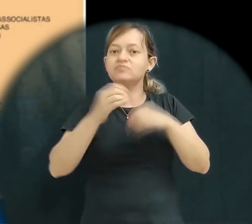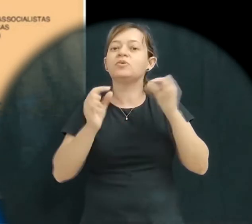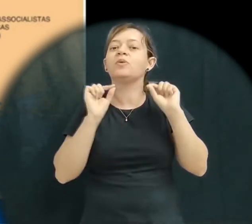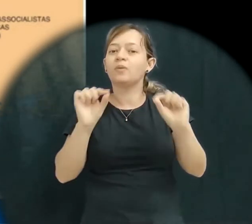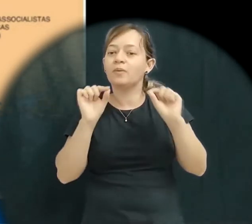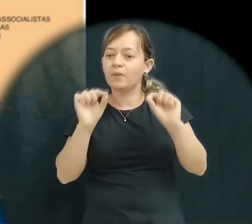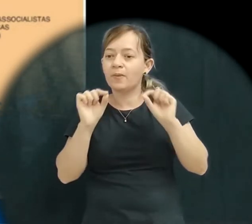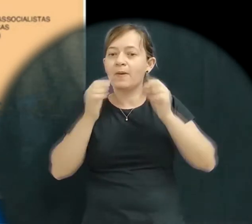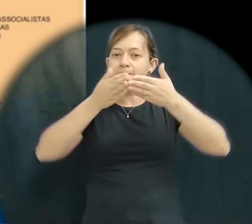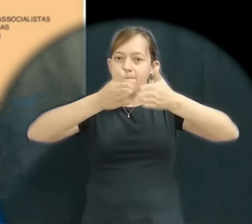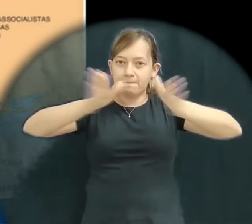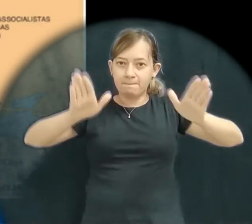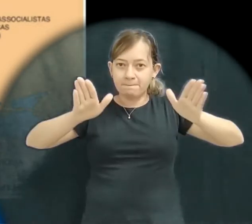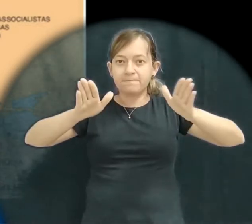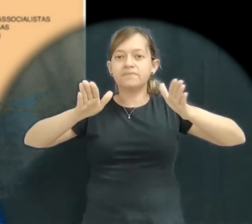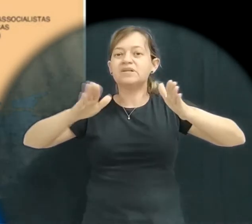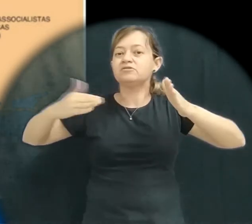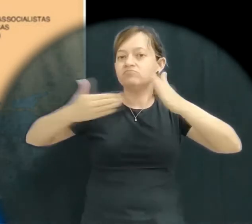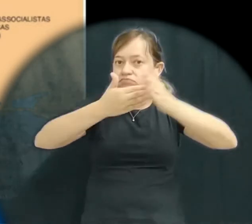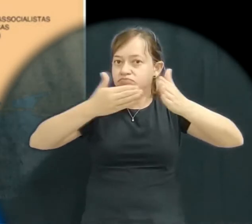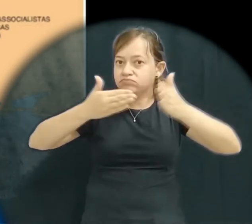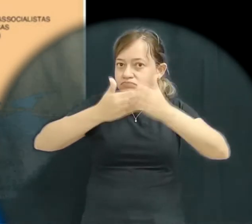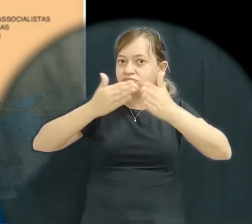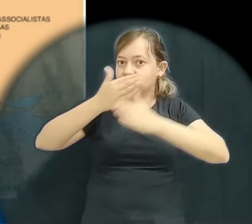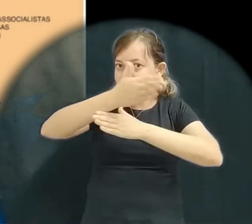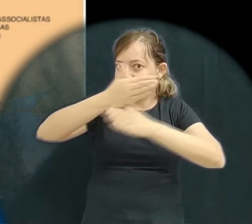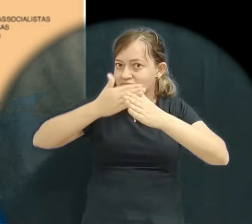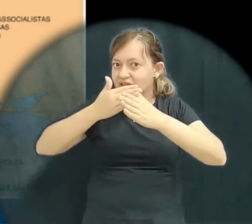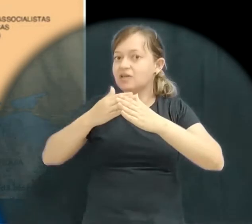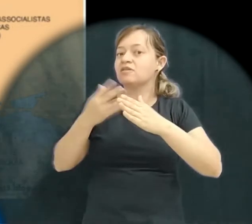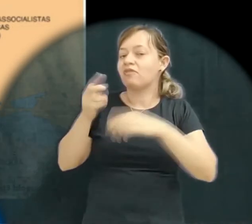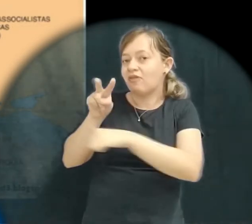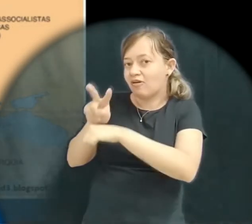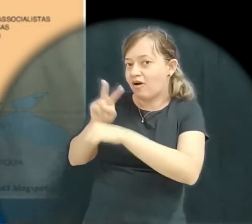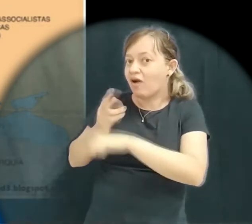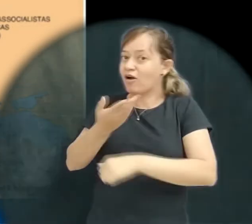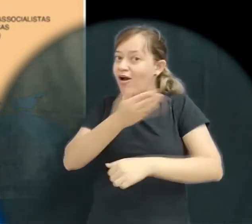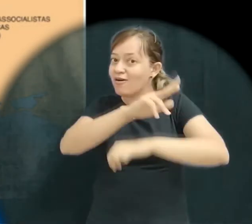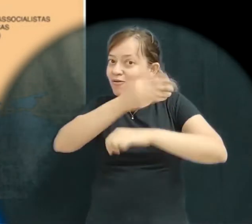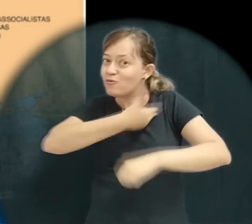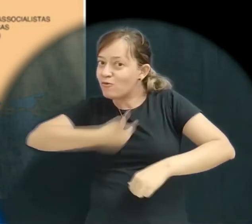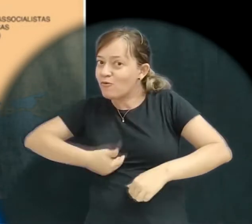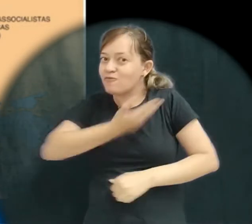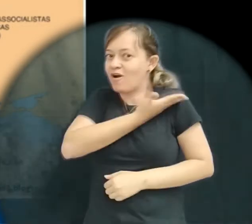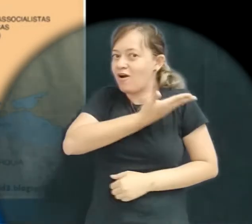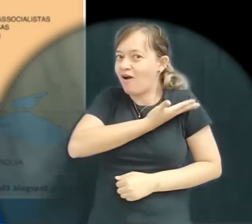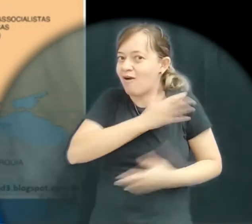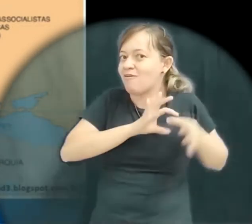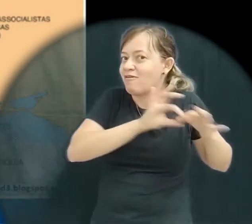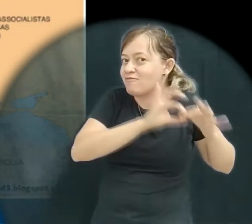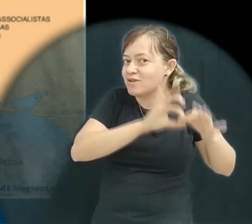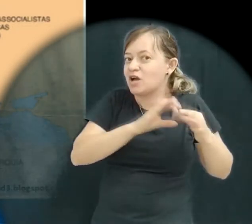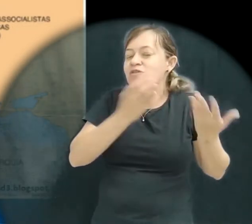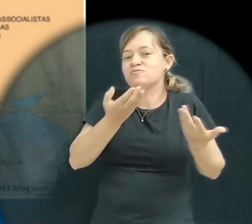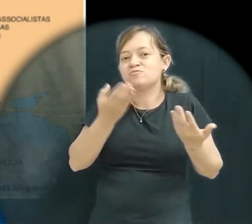armar militarmente essas fronteiras e manter a defesa, incentivar governos amigos e suas fronteiras, governos